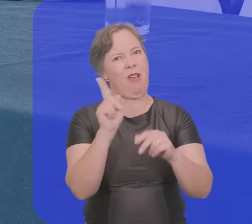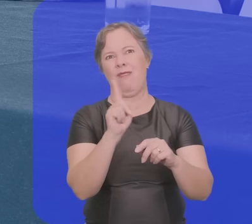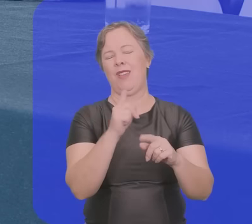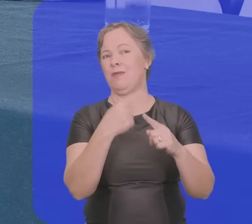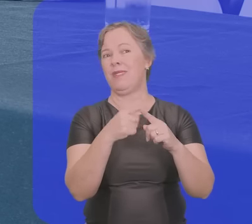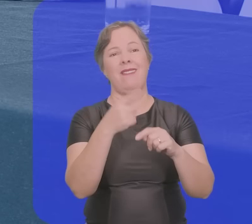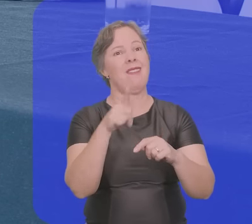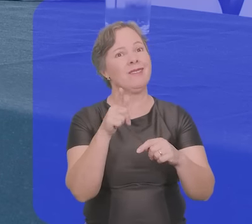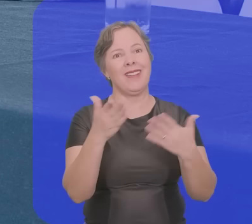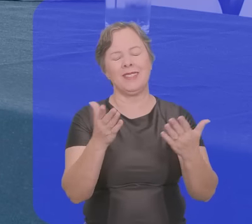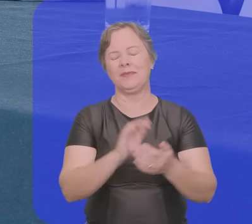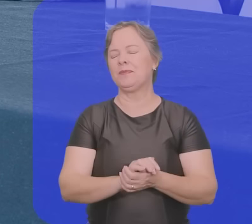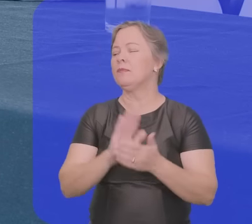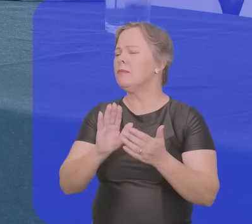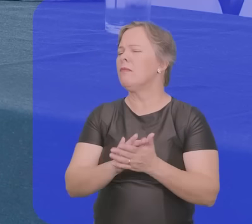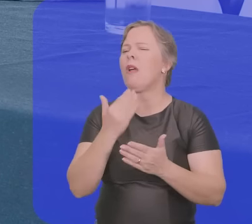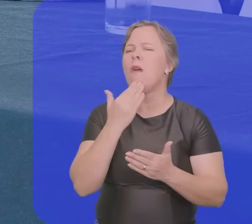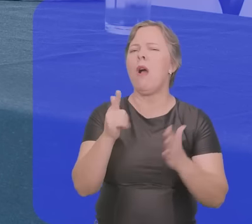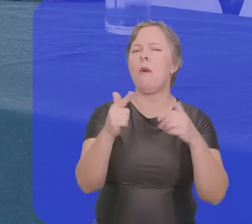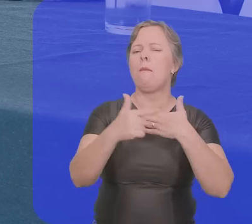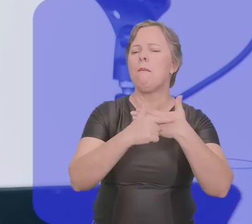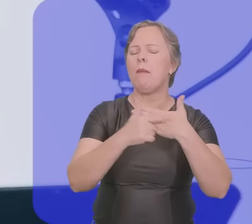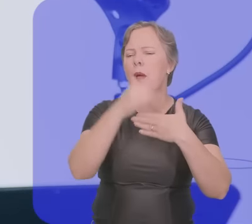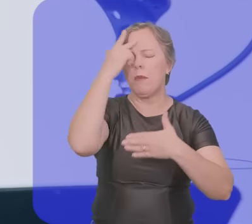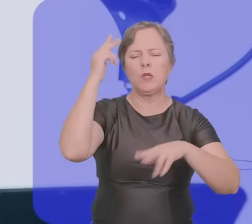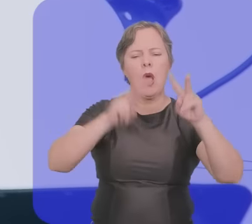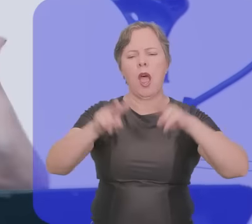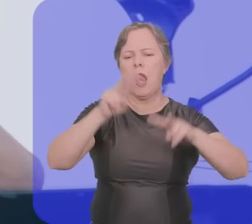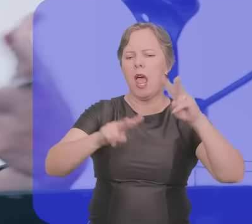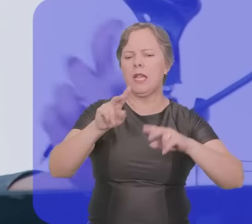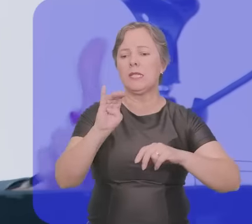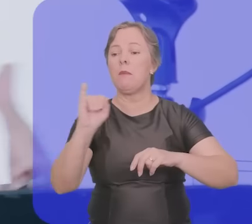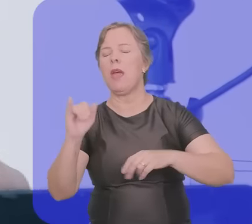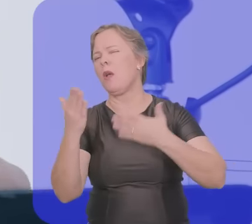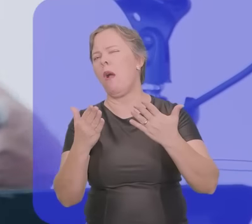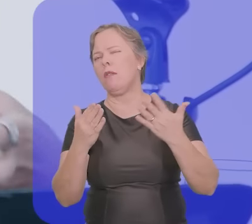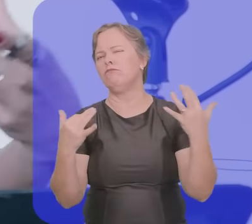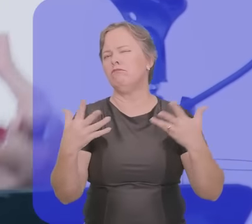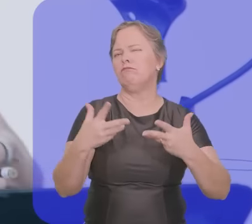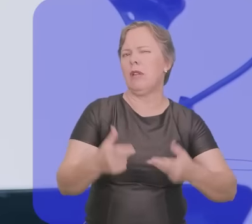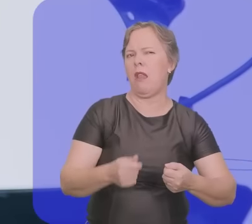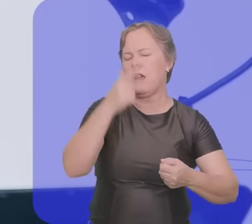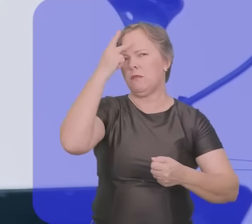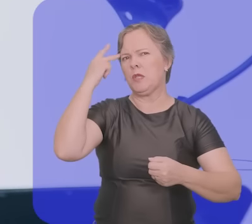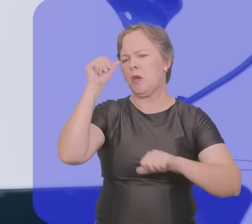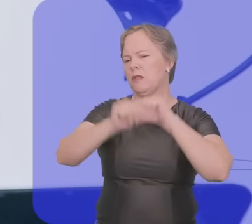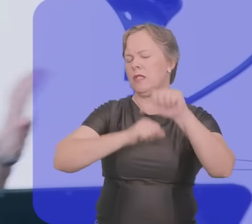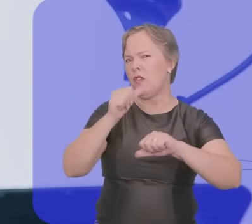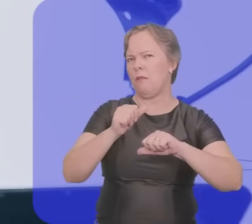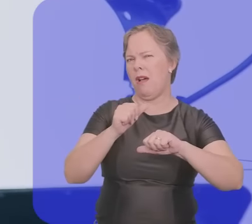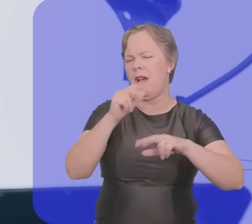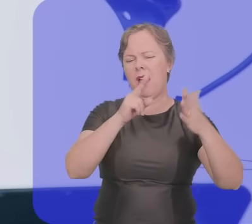Né? Evandro, qual que é o papel do analista de BI? E quais são as habilidades para a pessoa se tornar um analista de BI? O